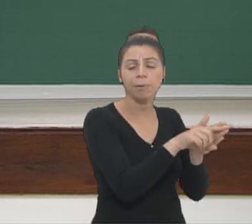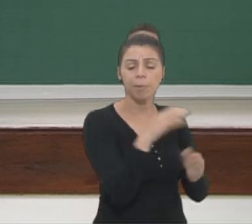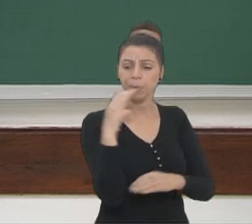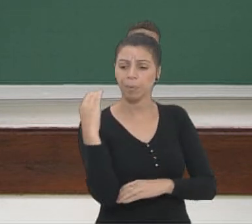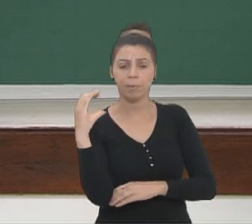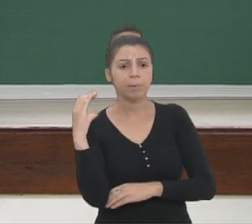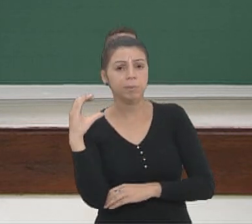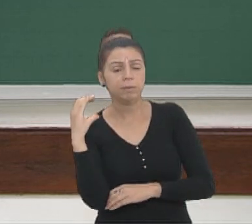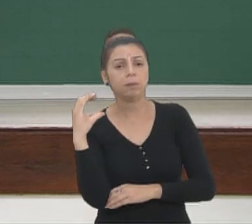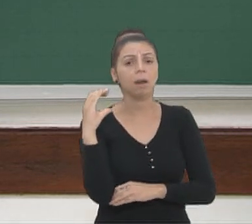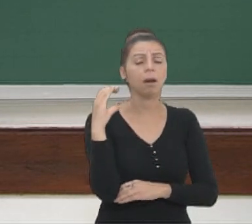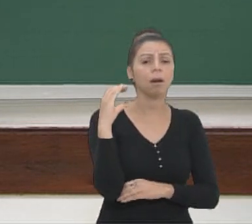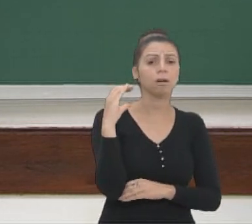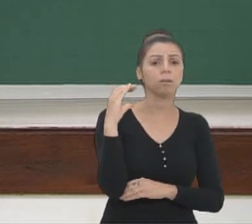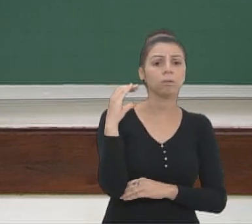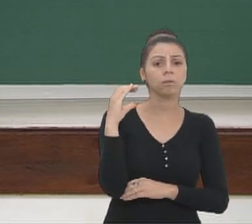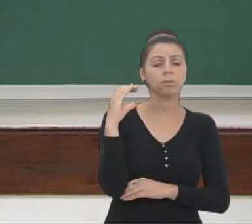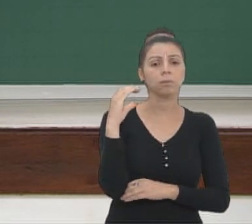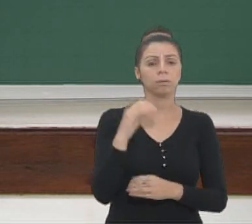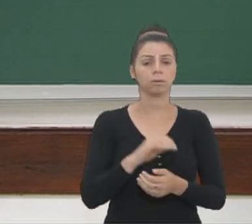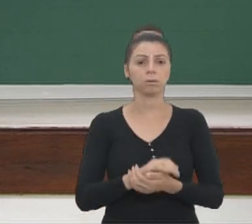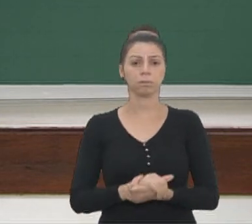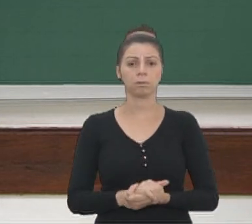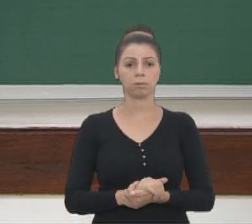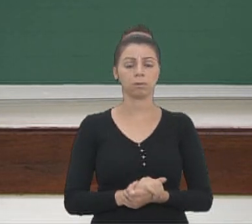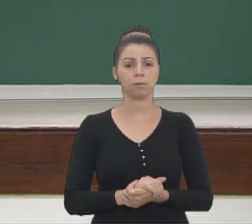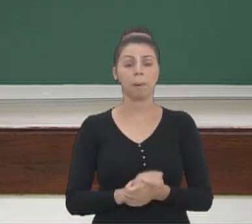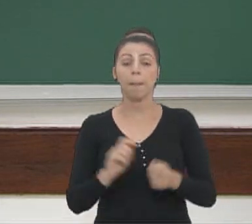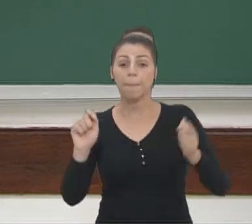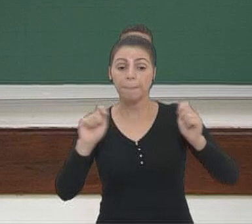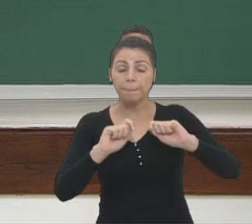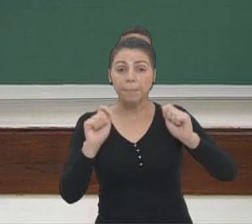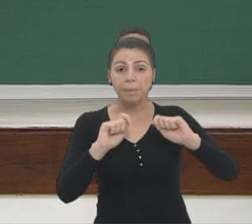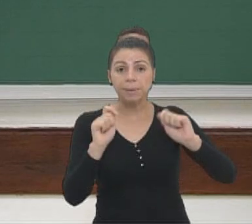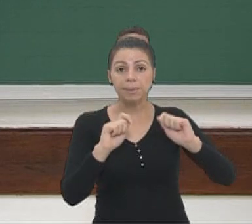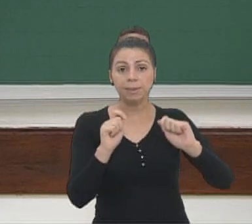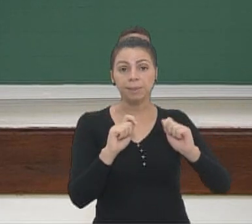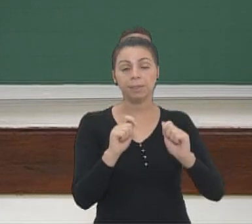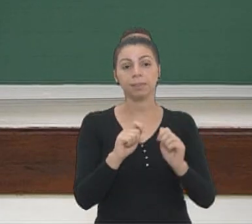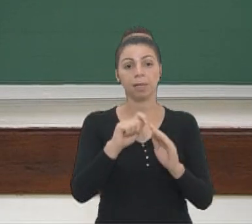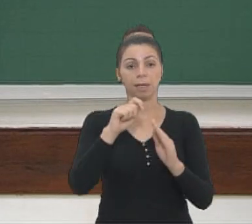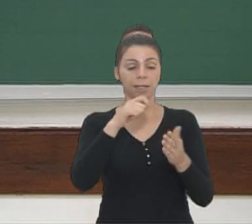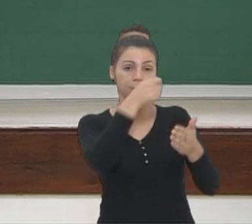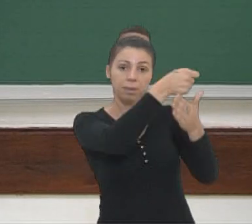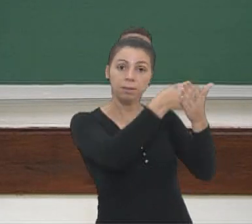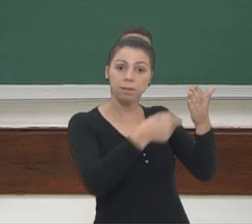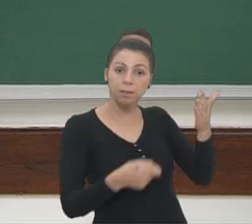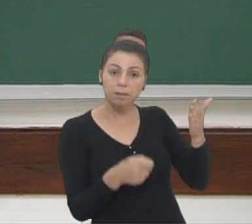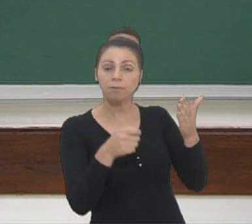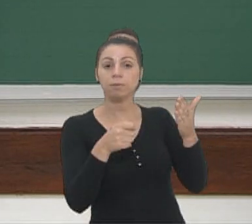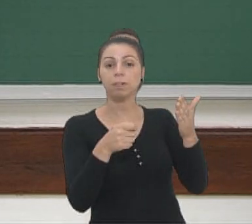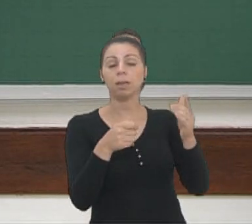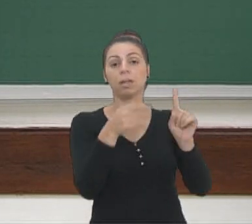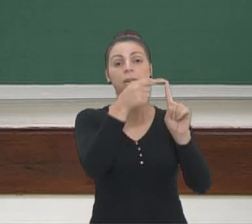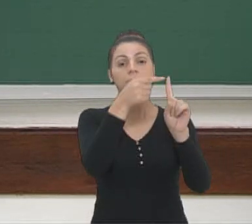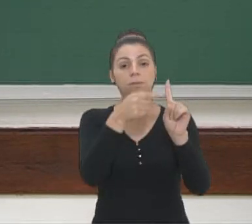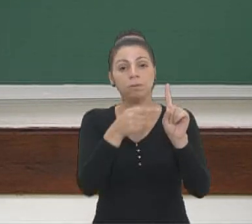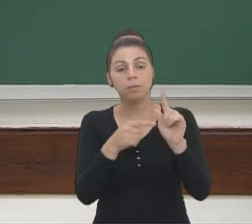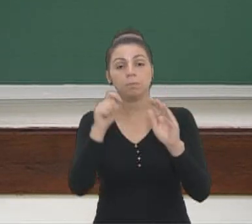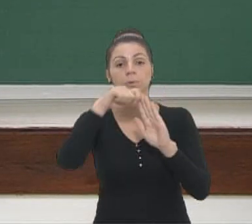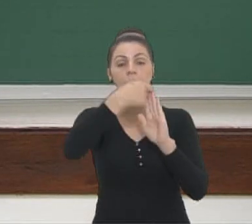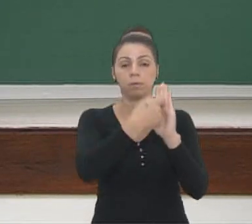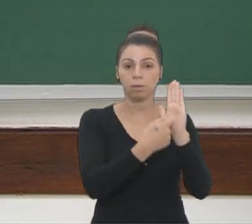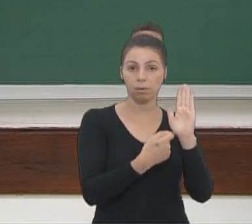fizeram entrevistas, reportagens com esses cientistas, também têm legitimidade para escrever esses tipos de texto aí de